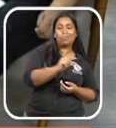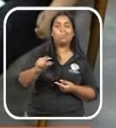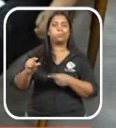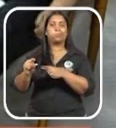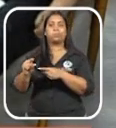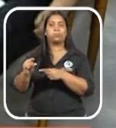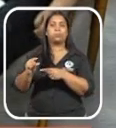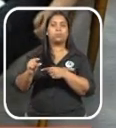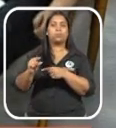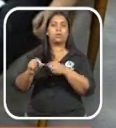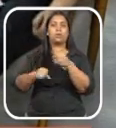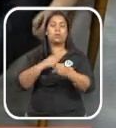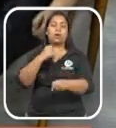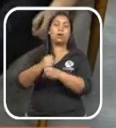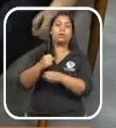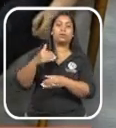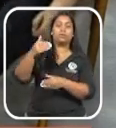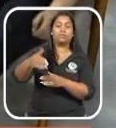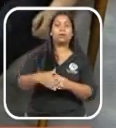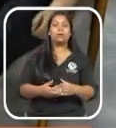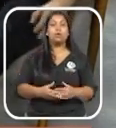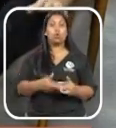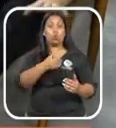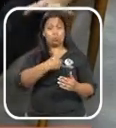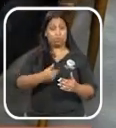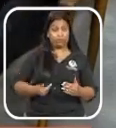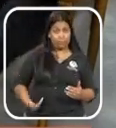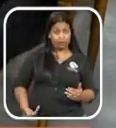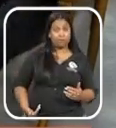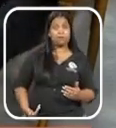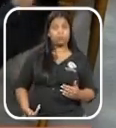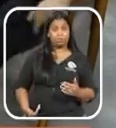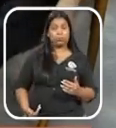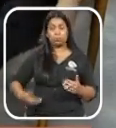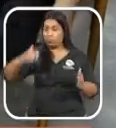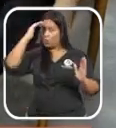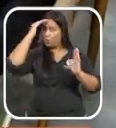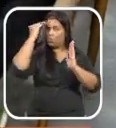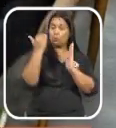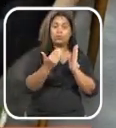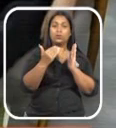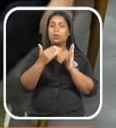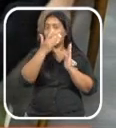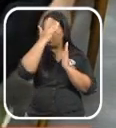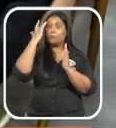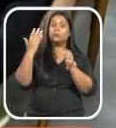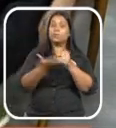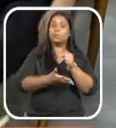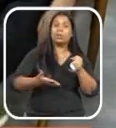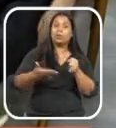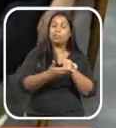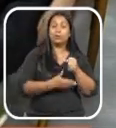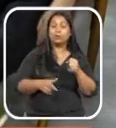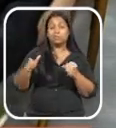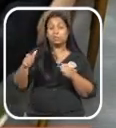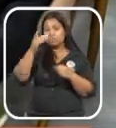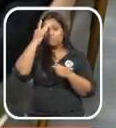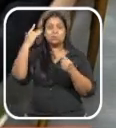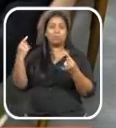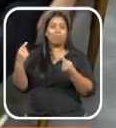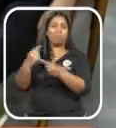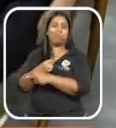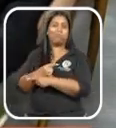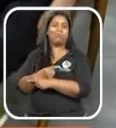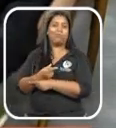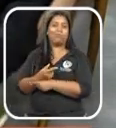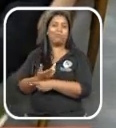cumpria as indicadas por quem era da base e quem era de oposição, então, ele desgelava. Que era uma forma de chantagear o sim,